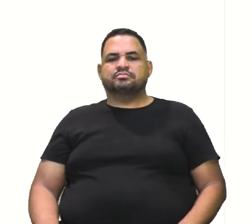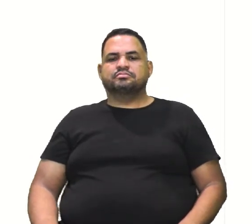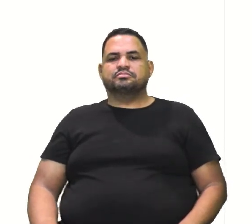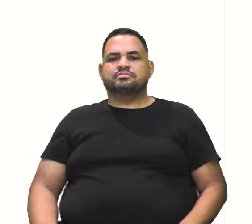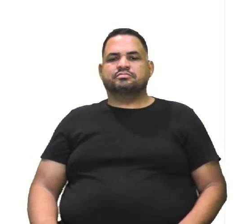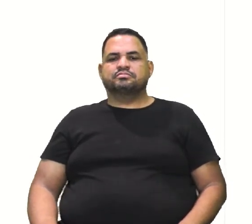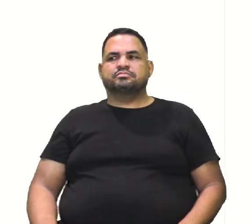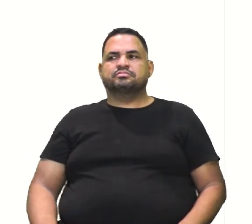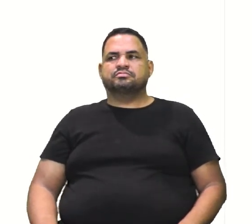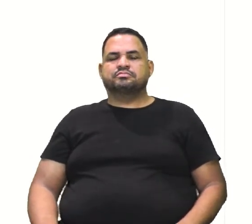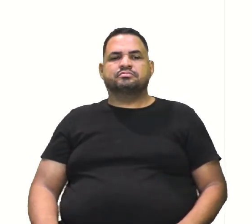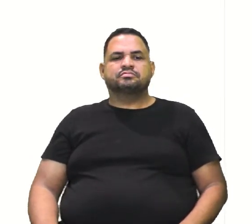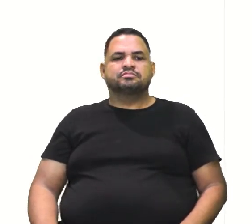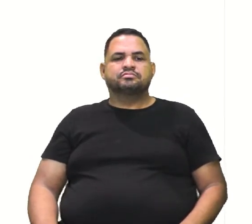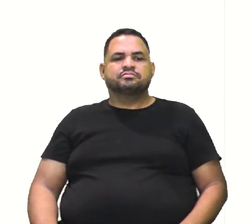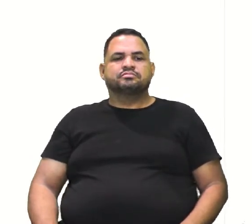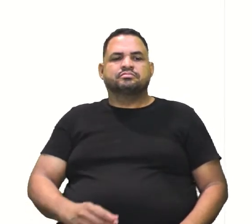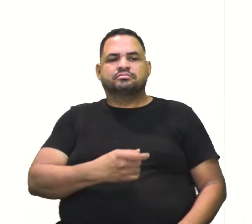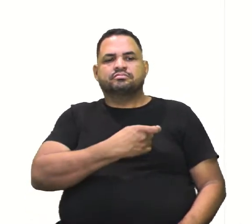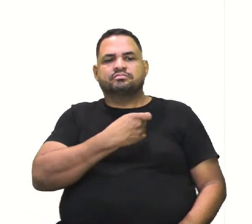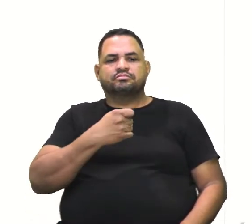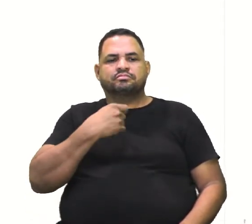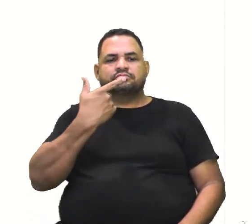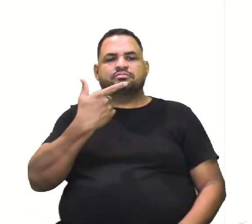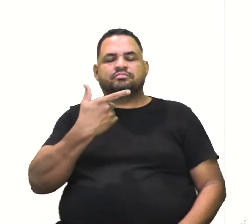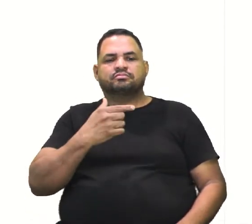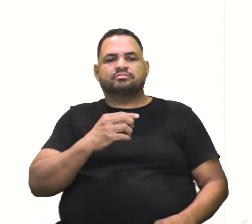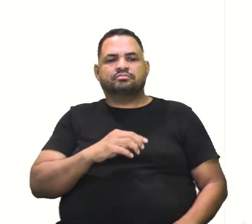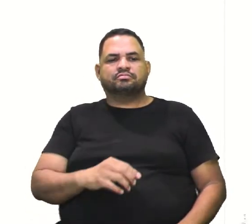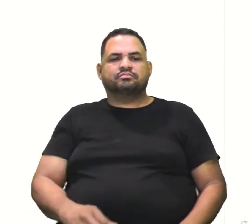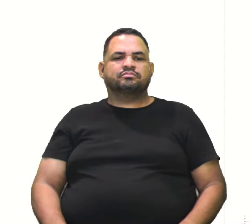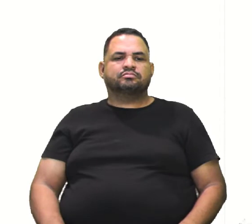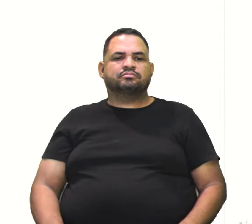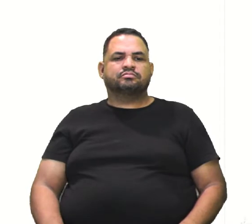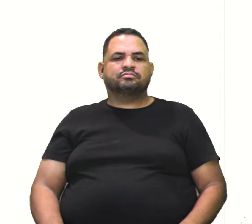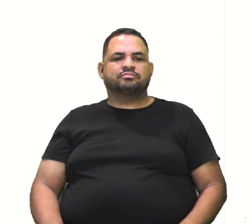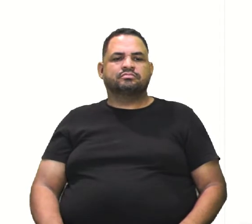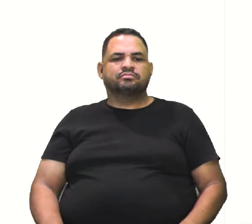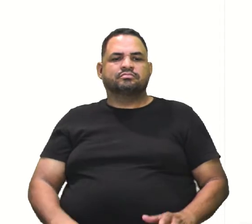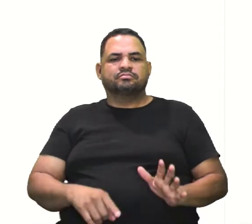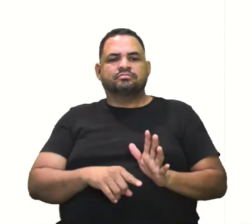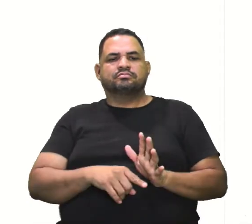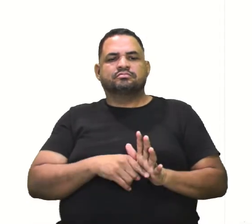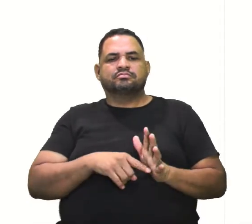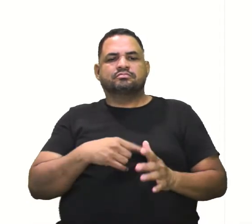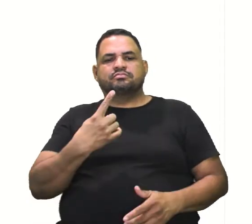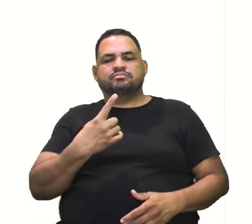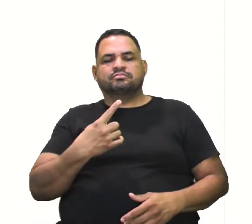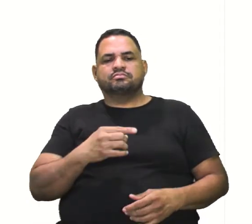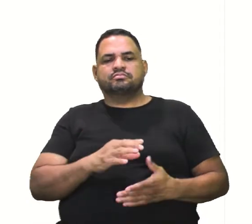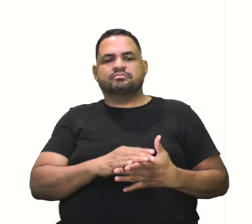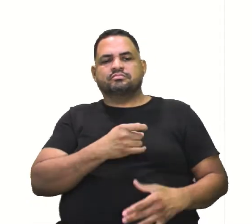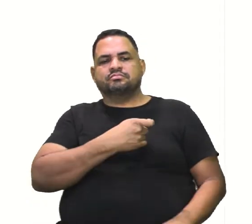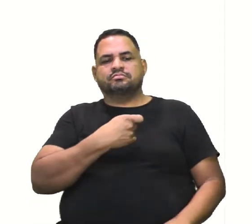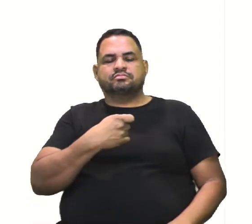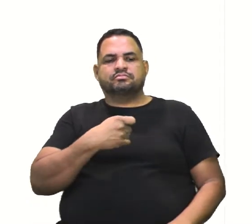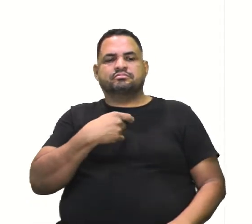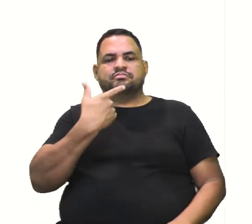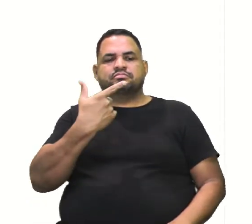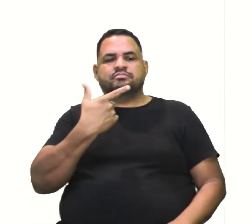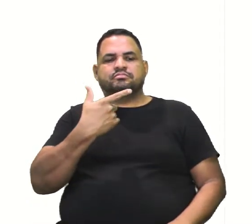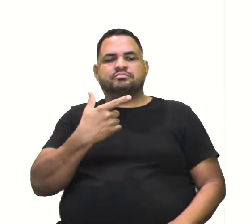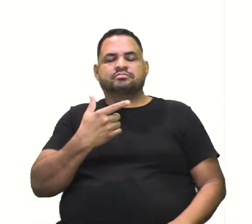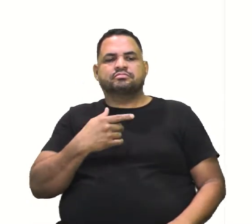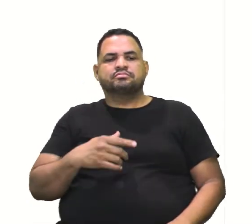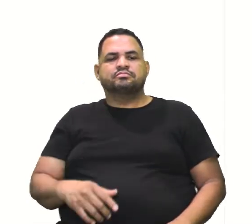Vamos lá. Passo 1 para o outro X ao lado. quadrado, 1 tá positivo, vai para o segundo membro? Negativo. Negativo. X ao quadrado, eu